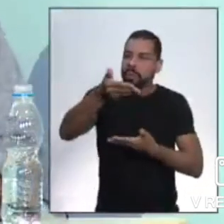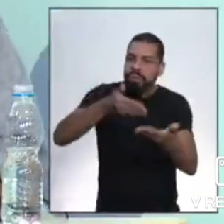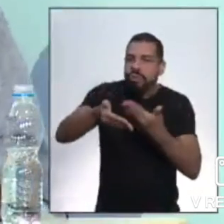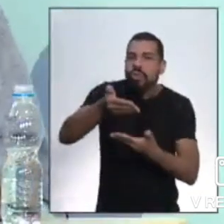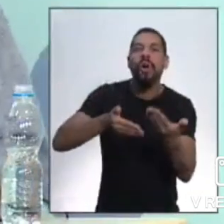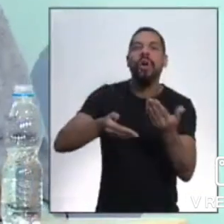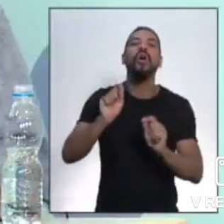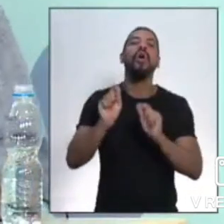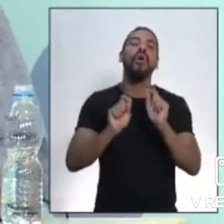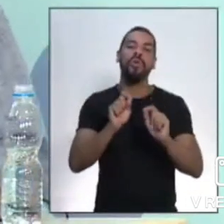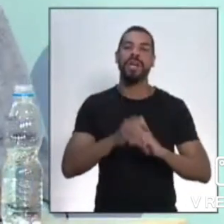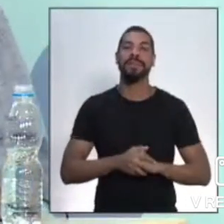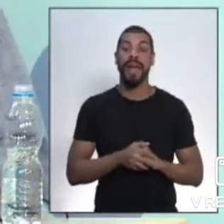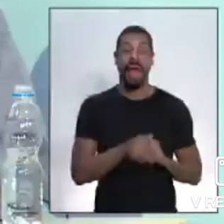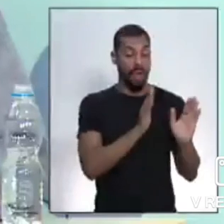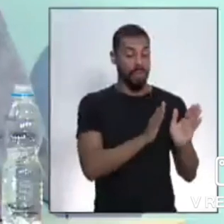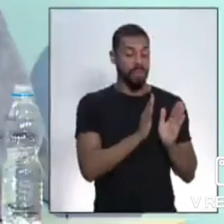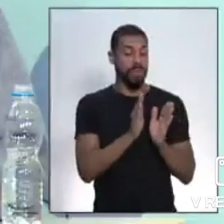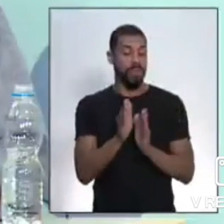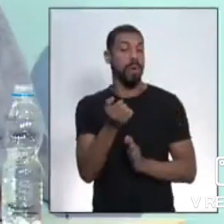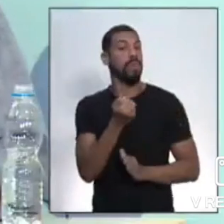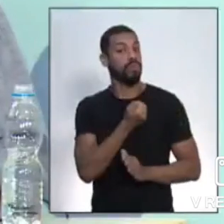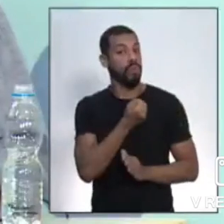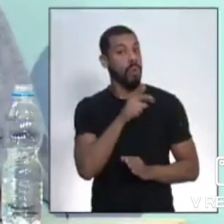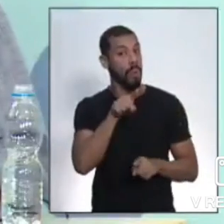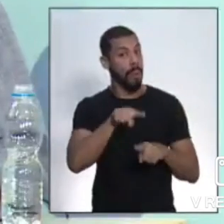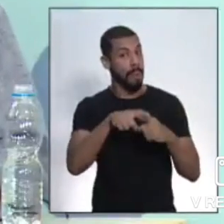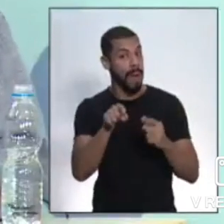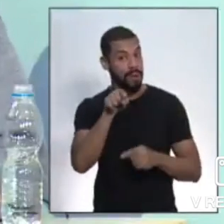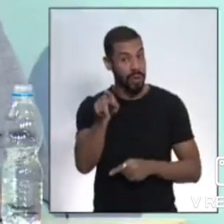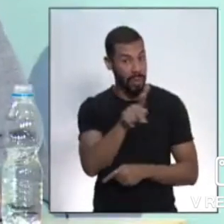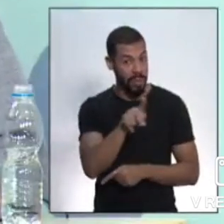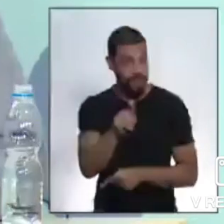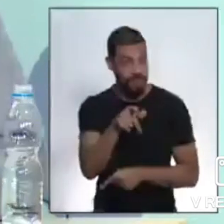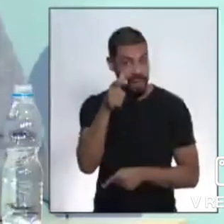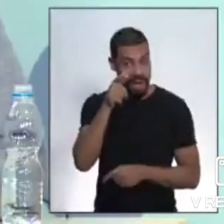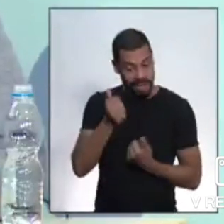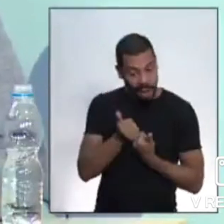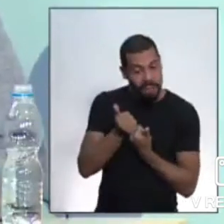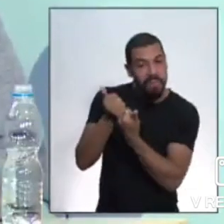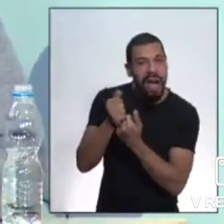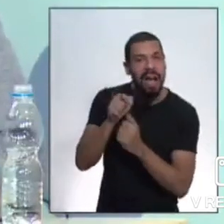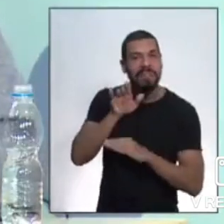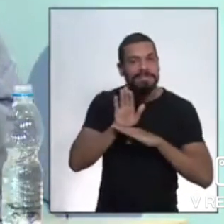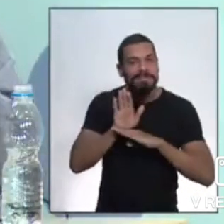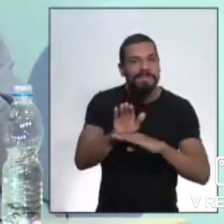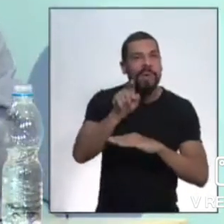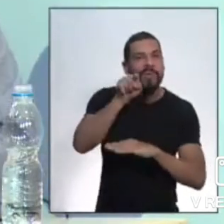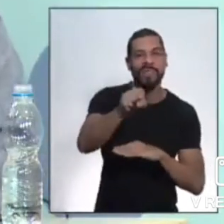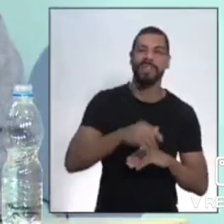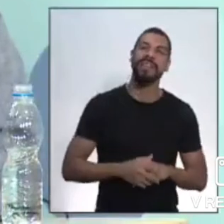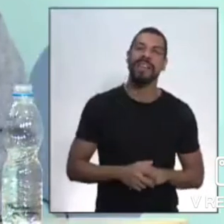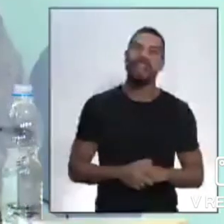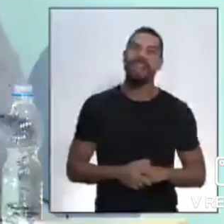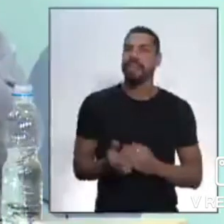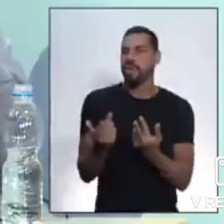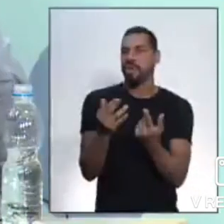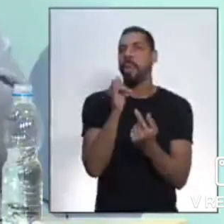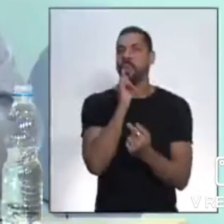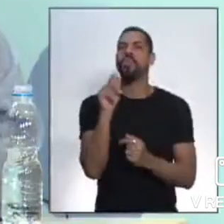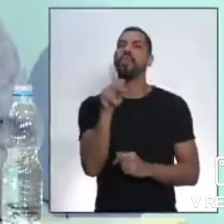desenvolvendo a sequência, mas o seu professor vai estar te apoiando, né? Como eu falei, tem